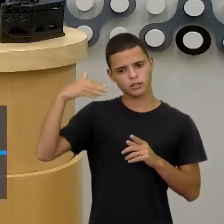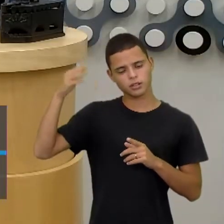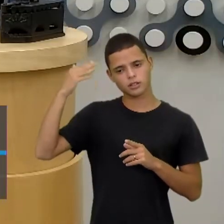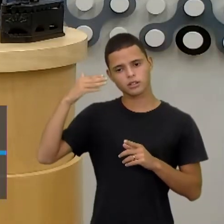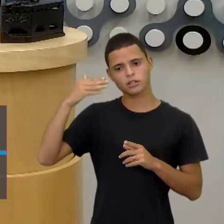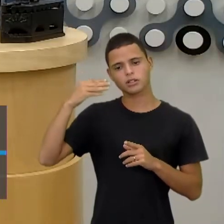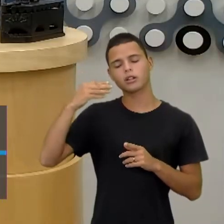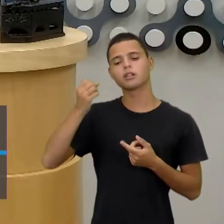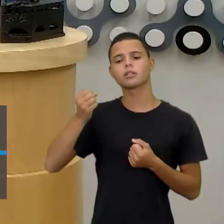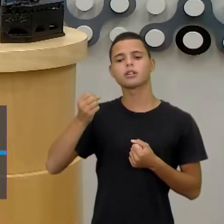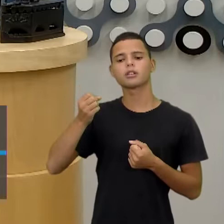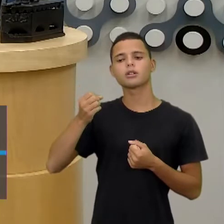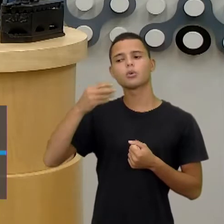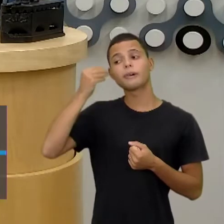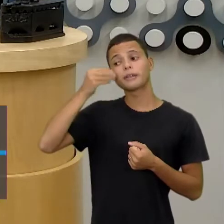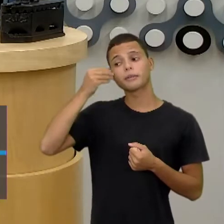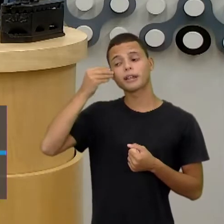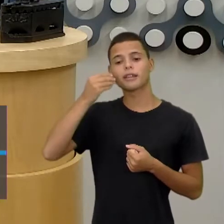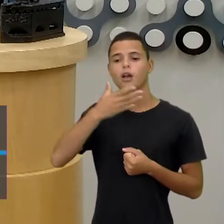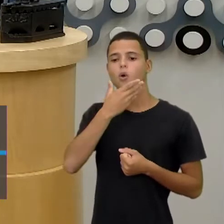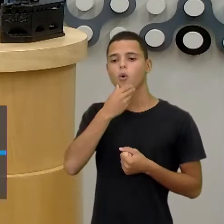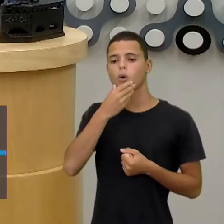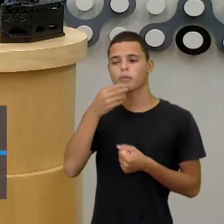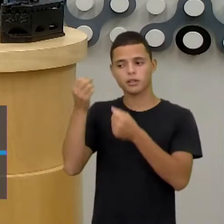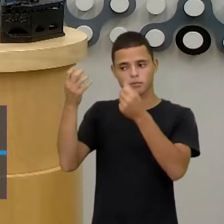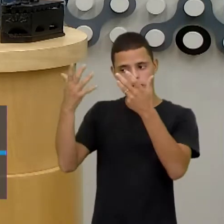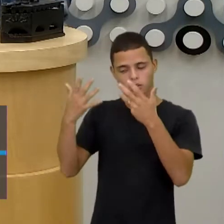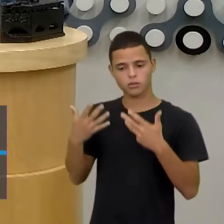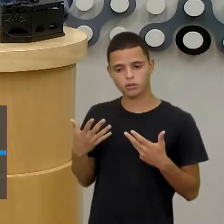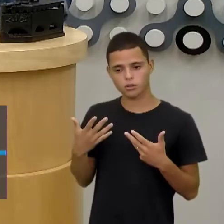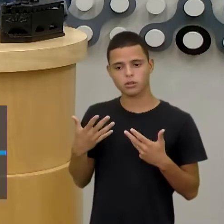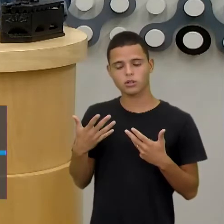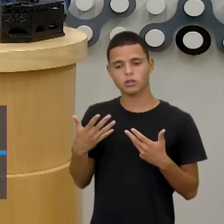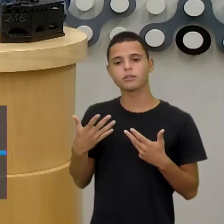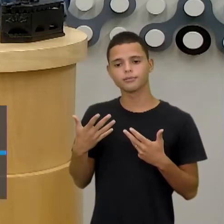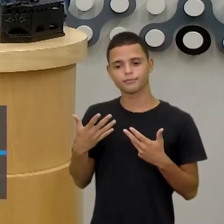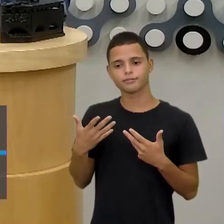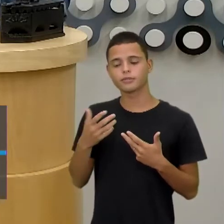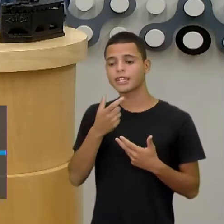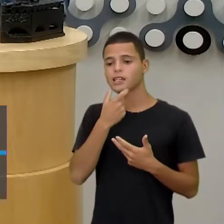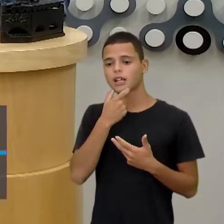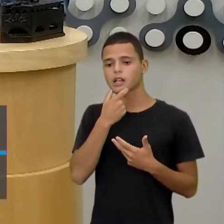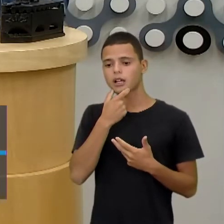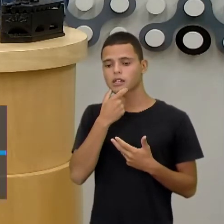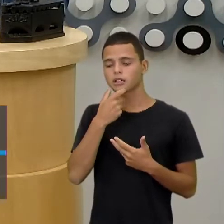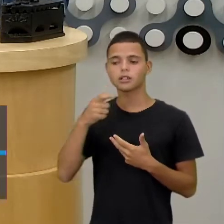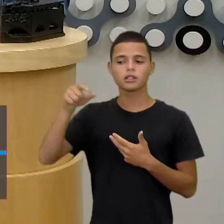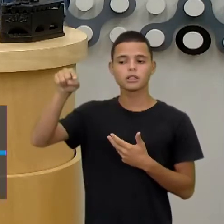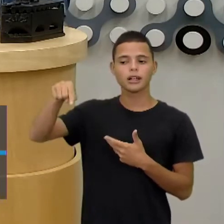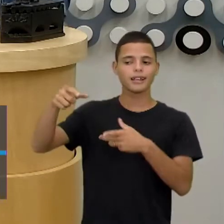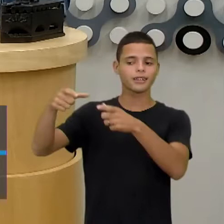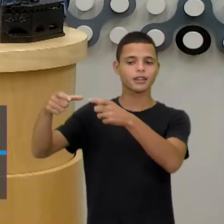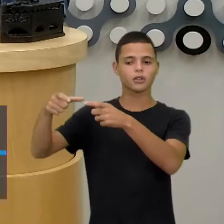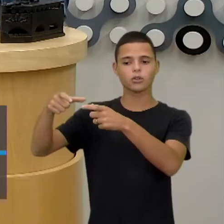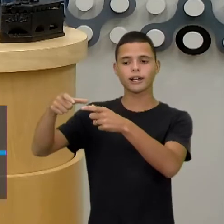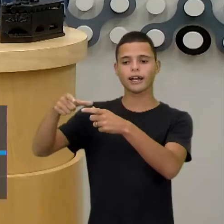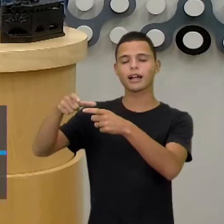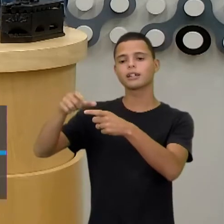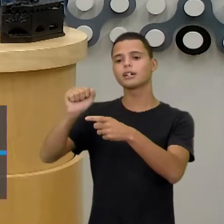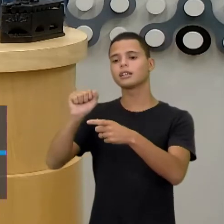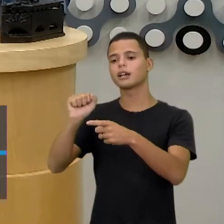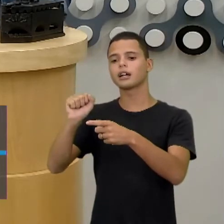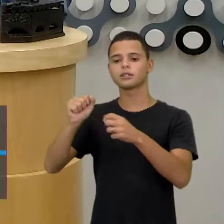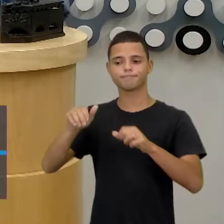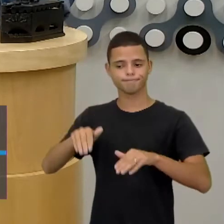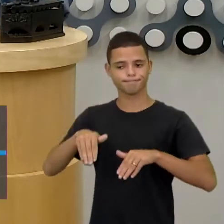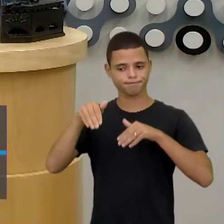no inglês, pelo menos na região ali da Austrália, ele falou pra você nunca mandar beijos na mensagem. É. Eu falei, sério?